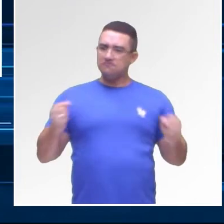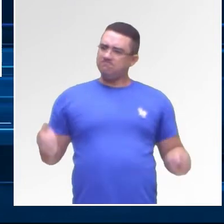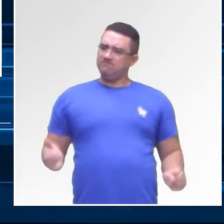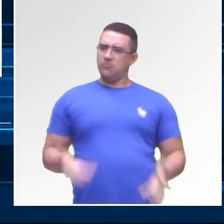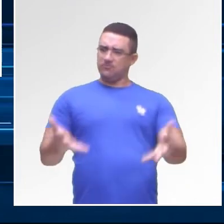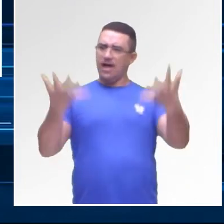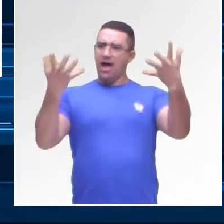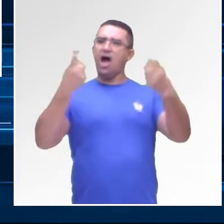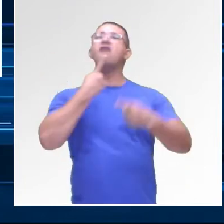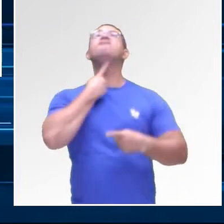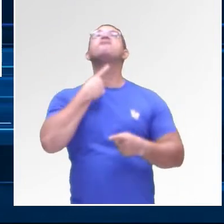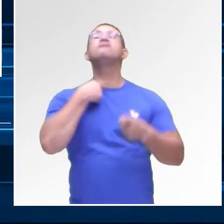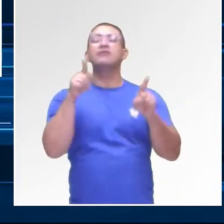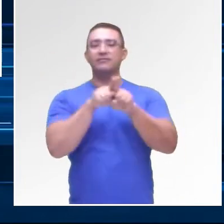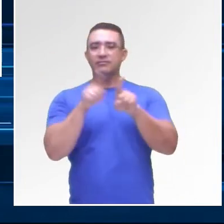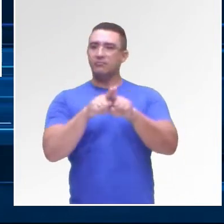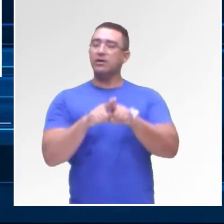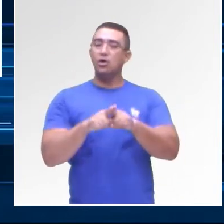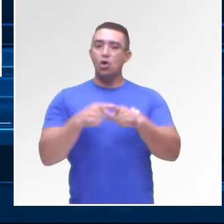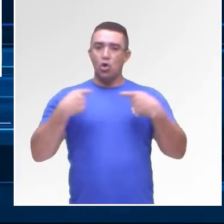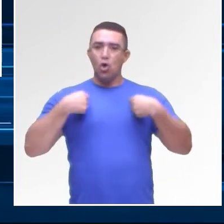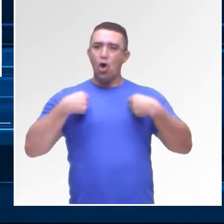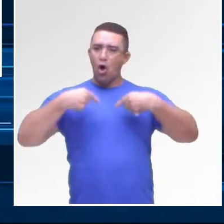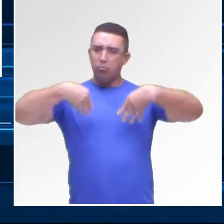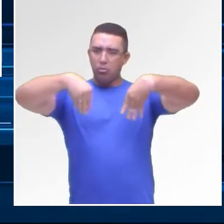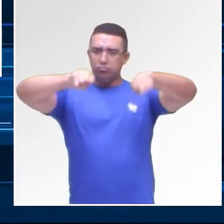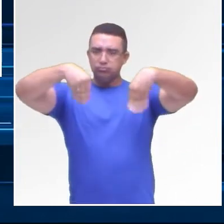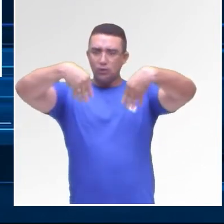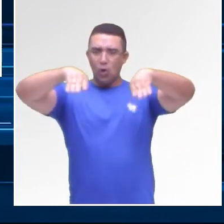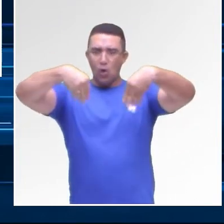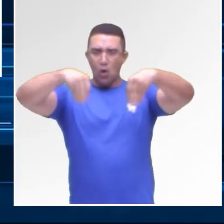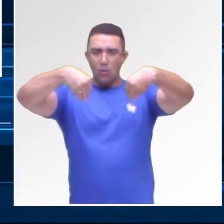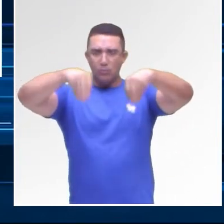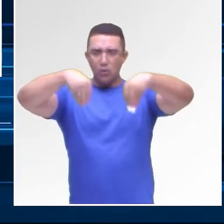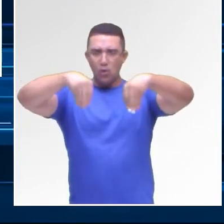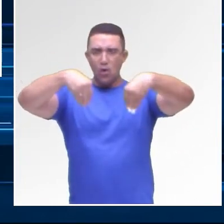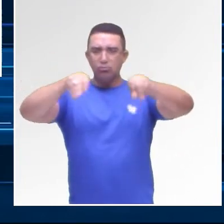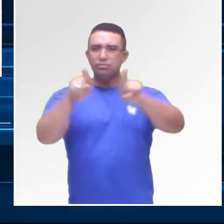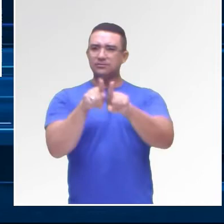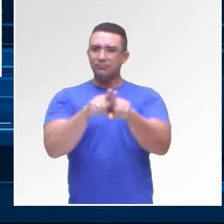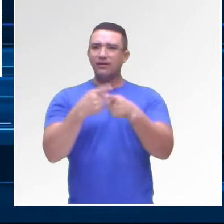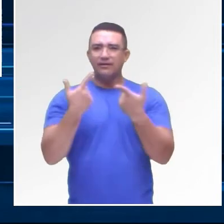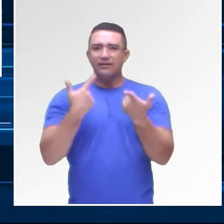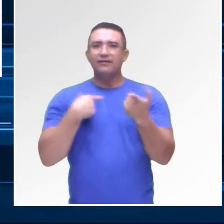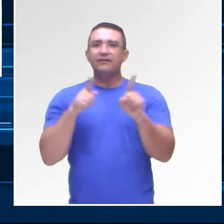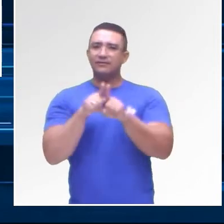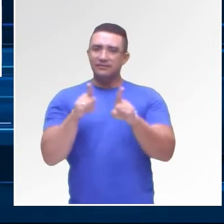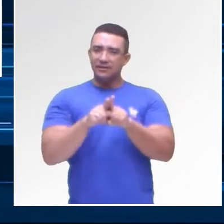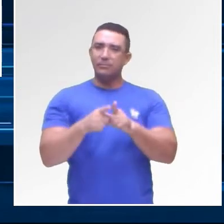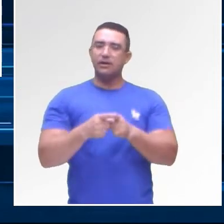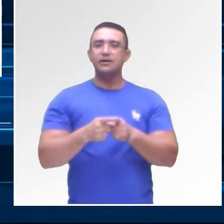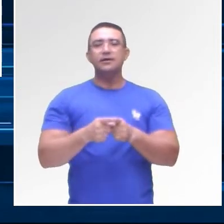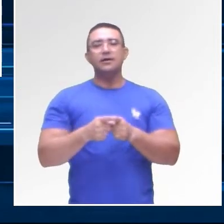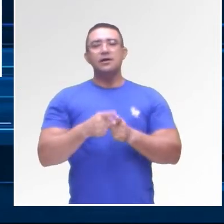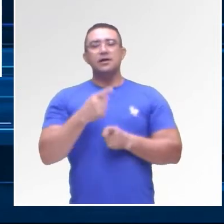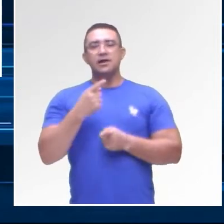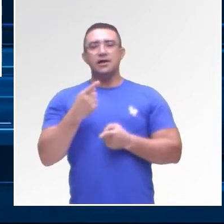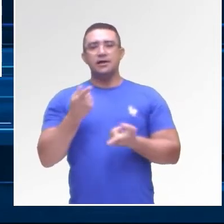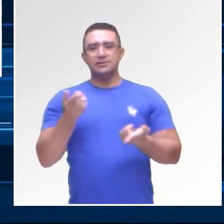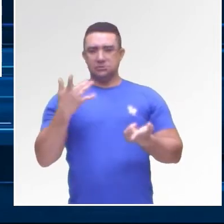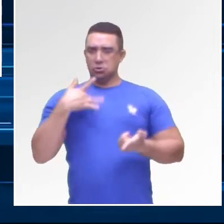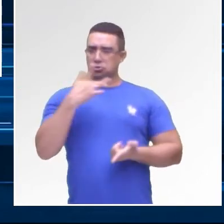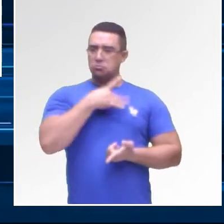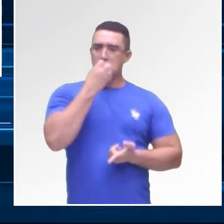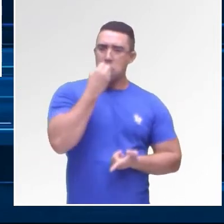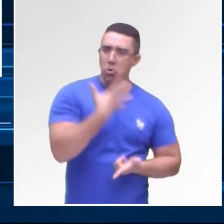flexibilidade, ela aumenta, nós ficamos com um bem-estar prolongado, vai acelerar o nosso